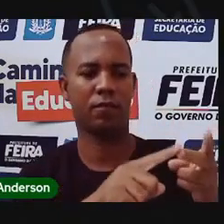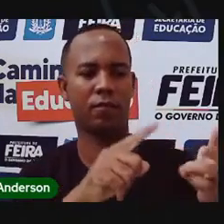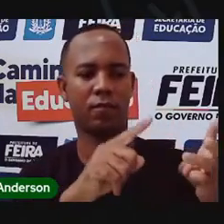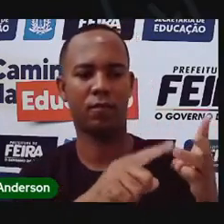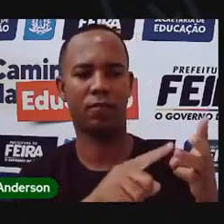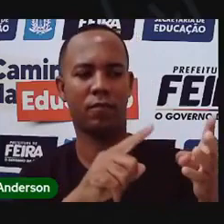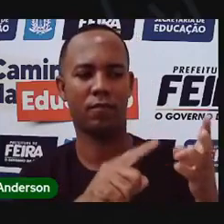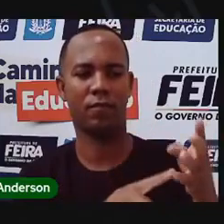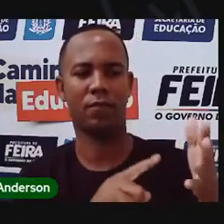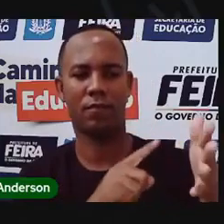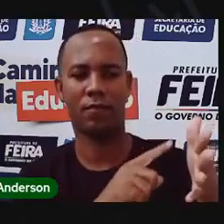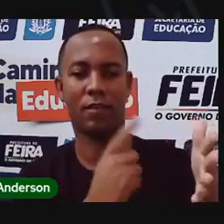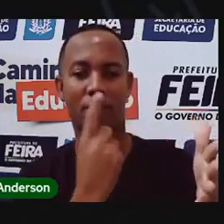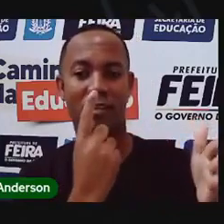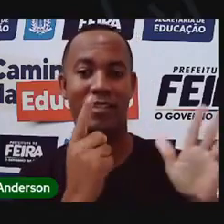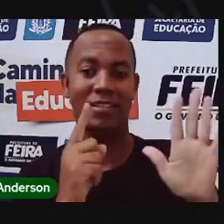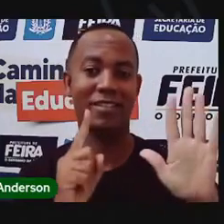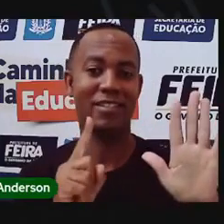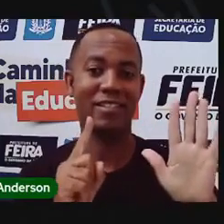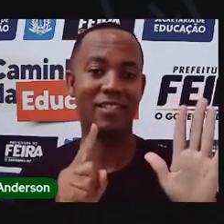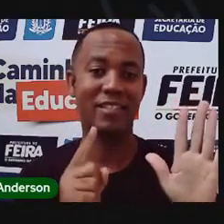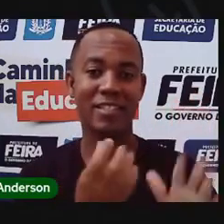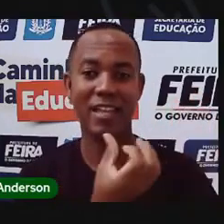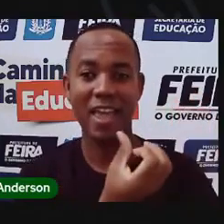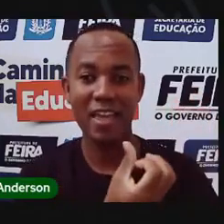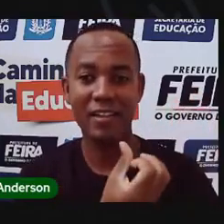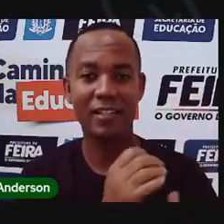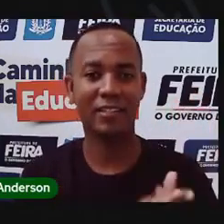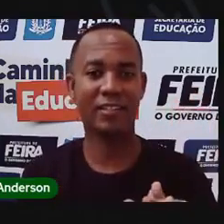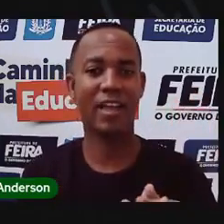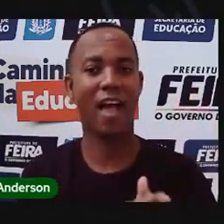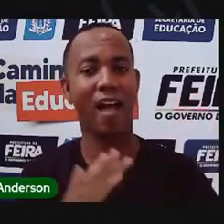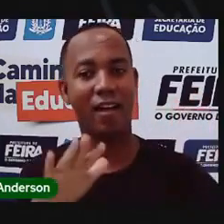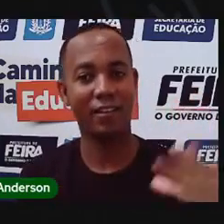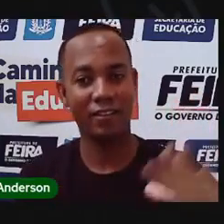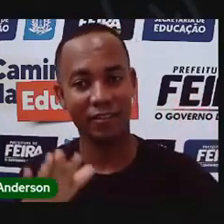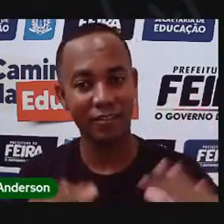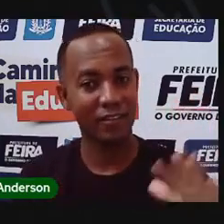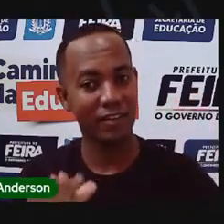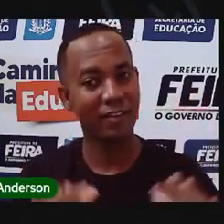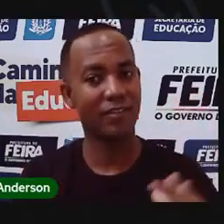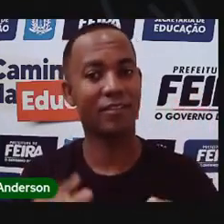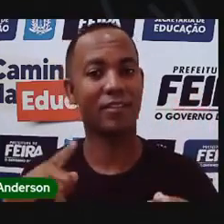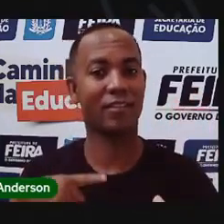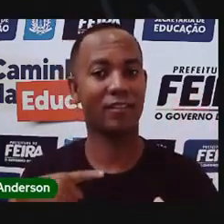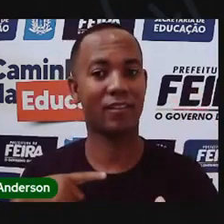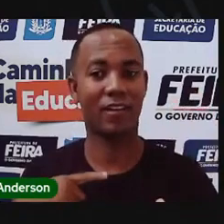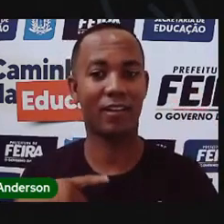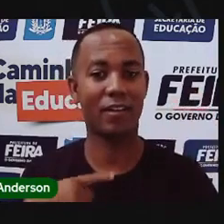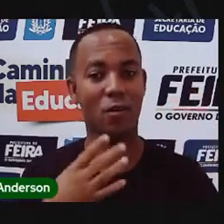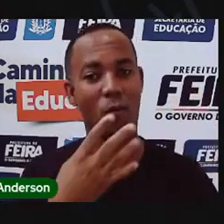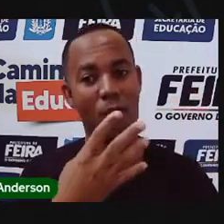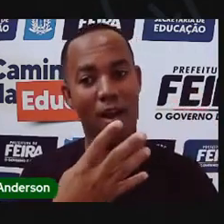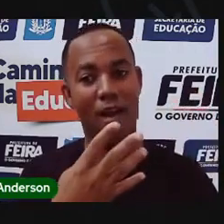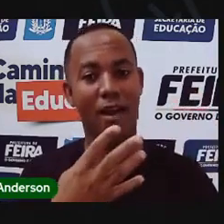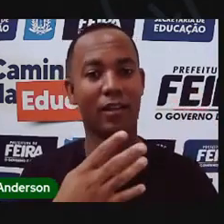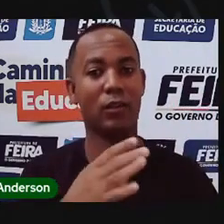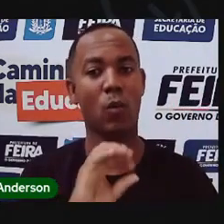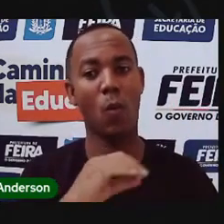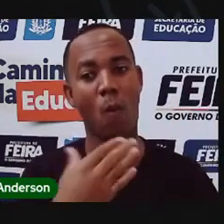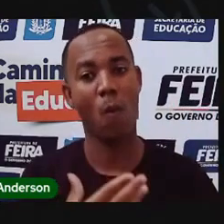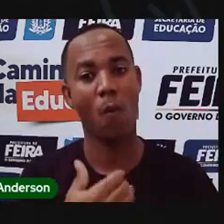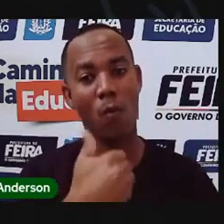6 versos. Tá? Mas nem todo cordel ele vai conter esses 6 versos. Pode conter 4,